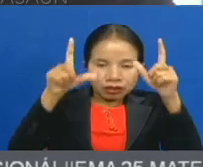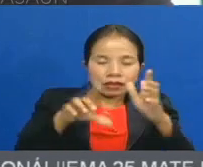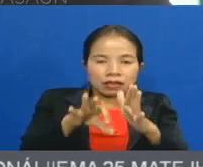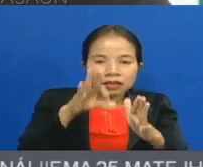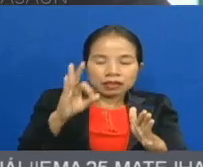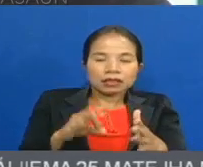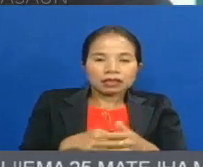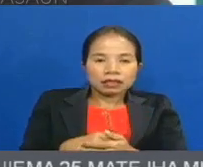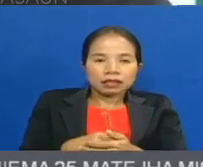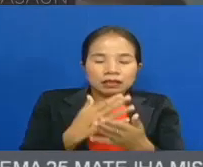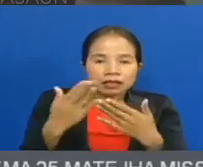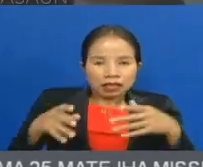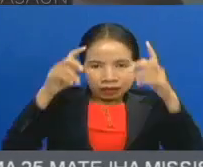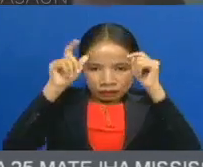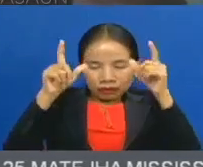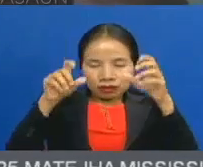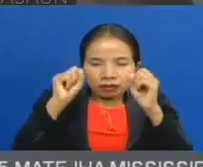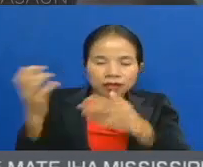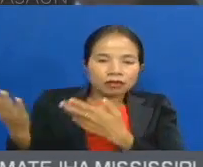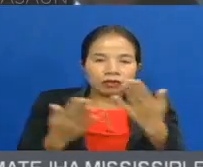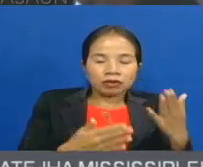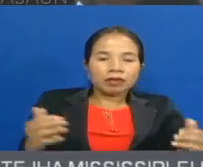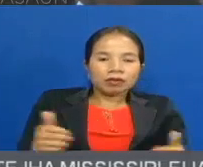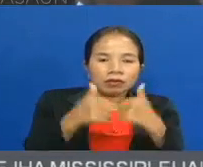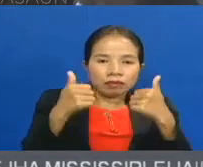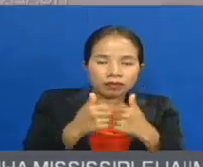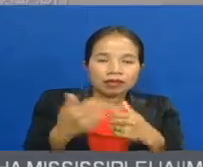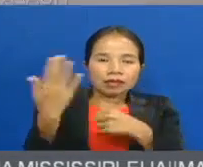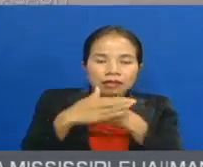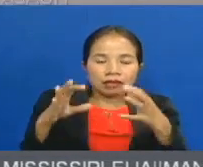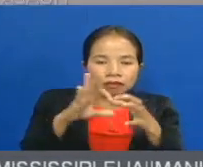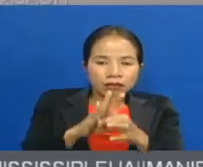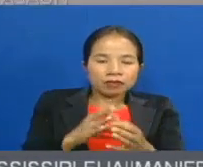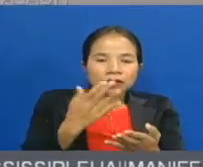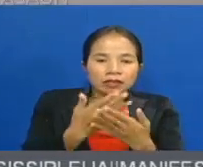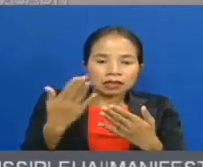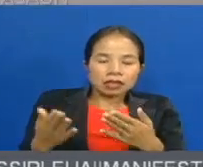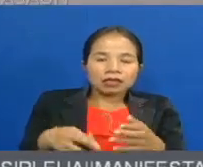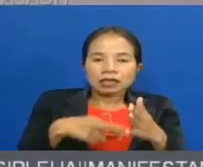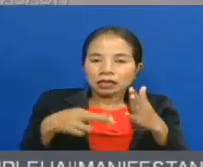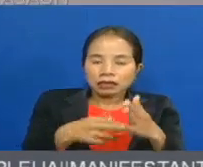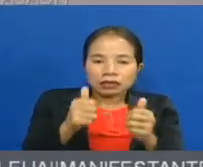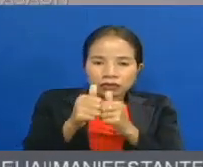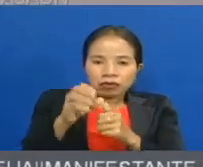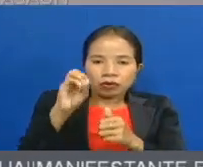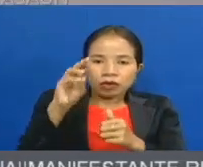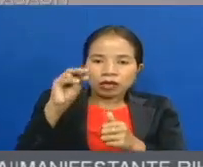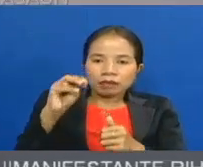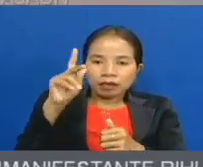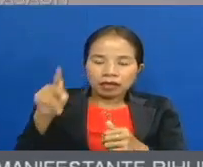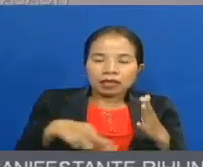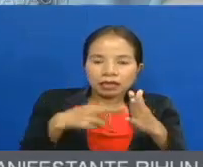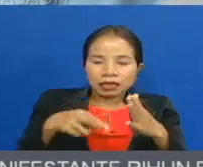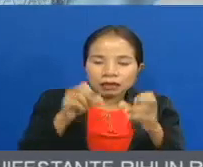retang maka, produto Timor-Leste diang bele haruka ba compete ia nação membro. Folin sasan se regula tuir OMK nia regulamento.